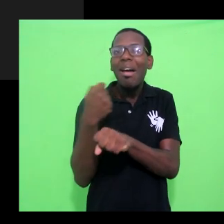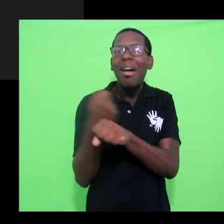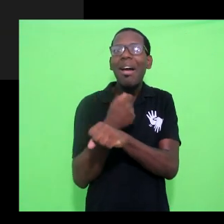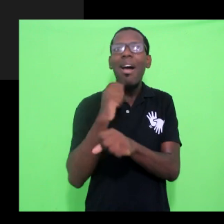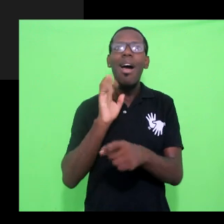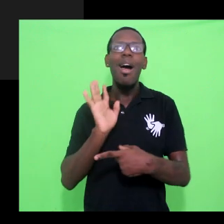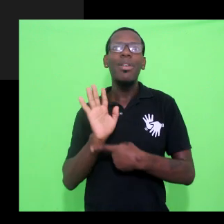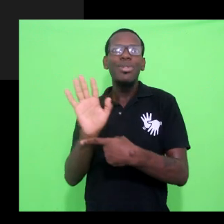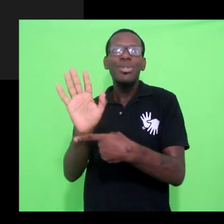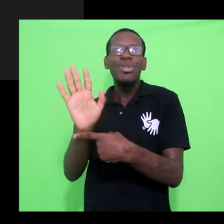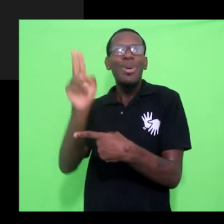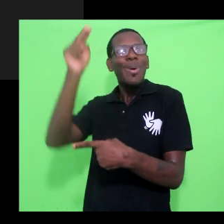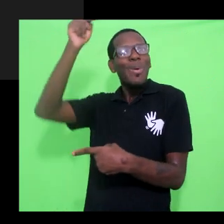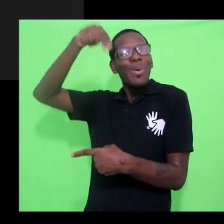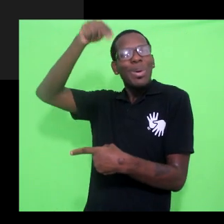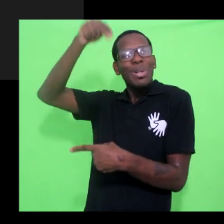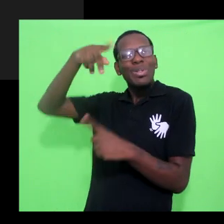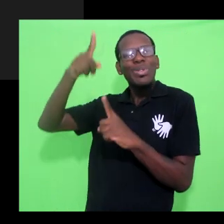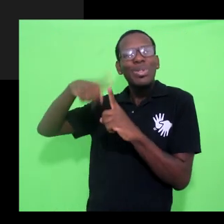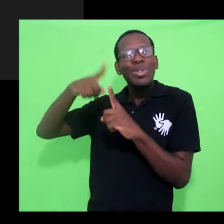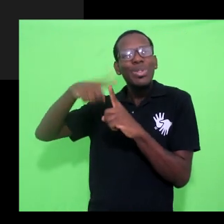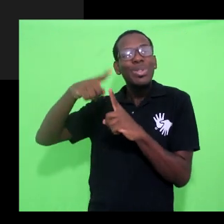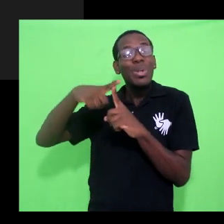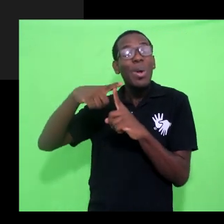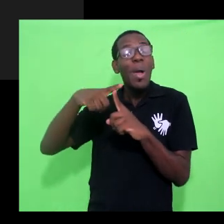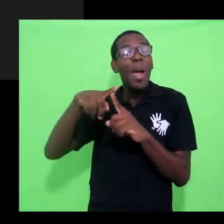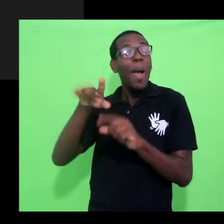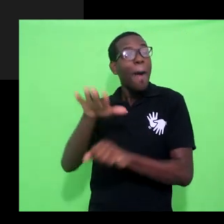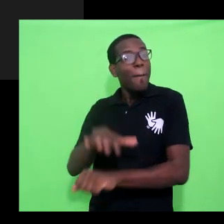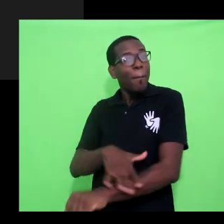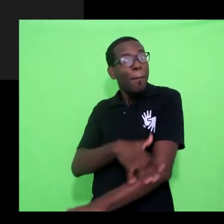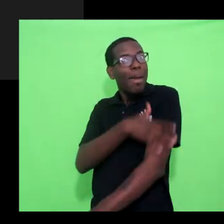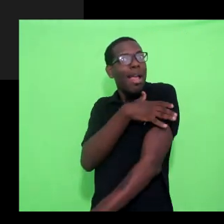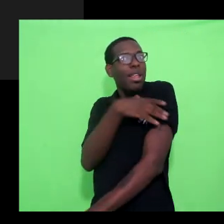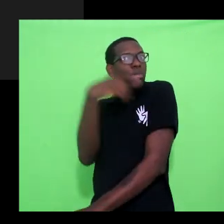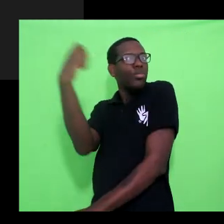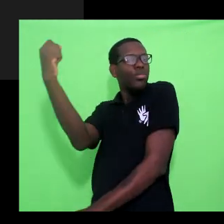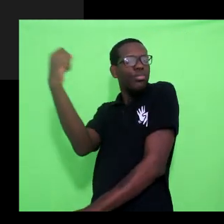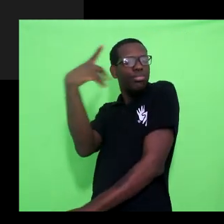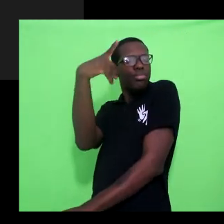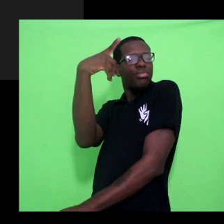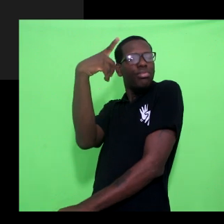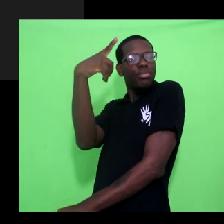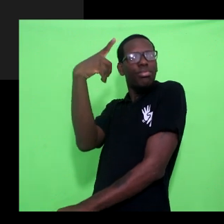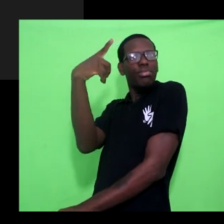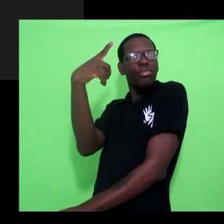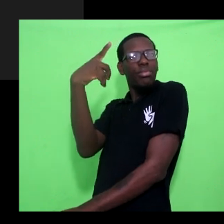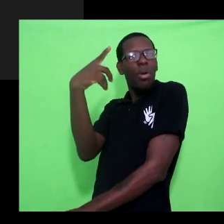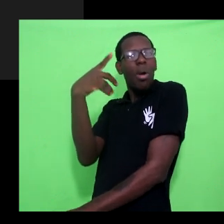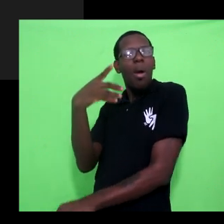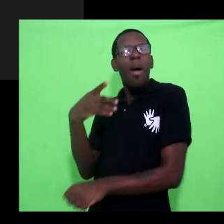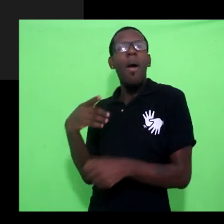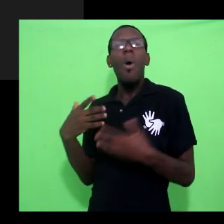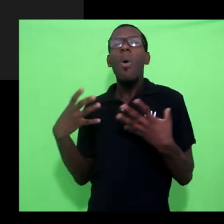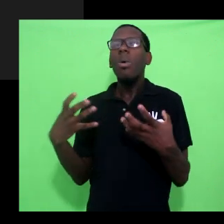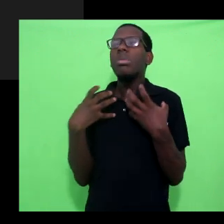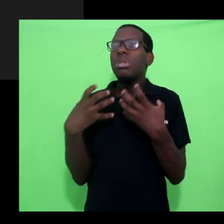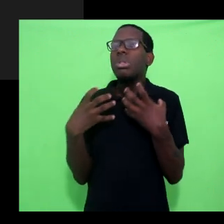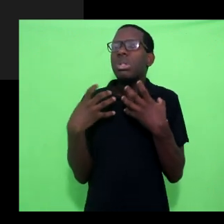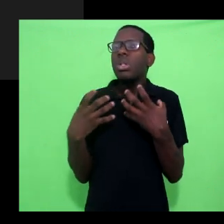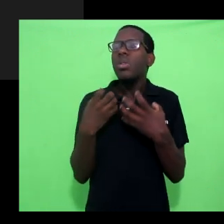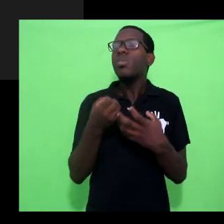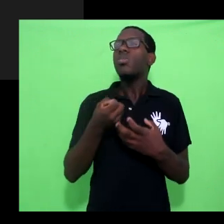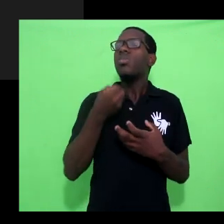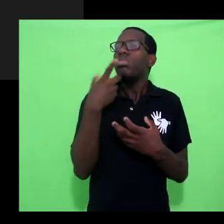o nordestino típico, pele muito queimada de sol, o jeito meio abrutalhado de falar e